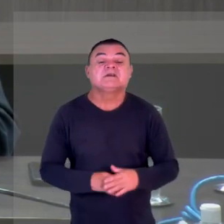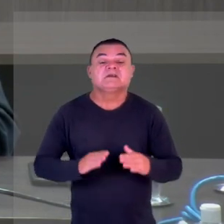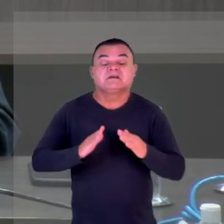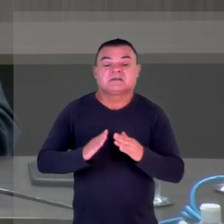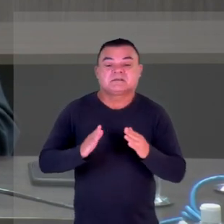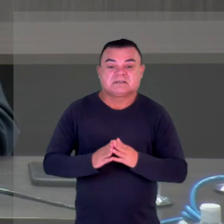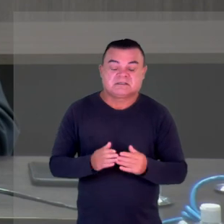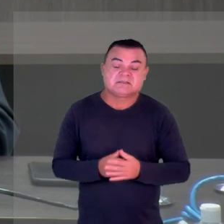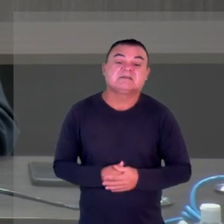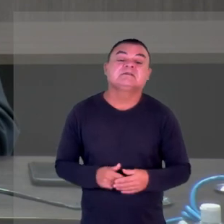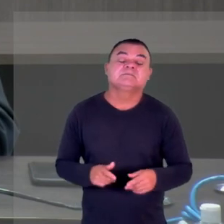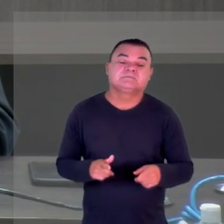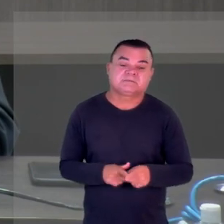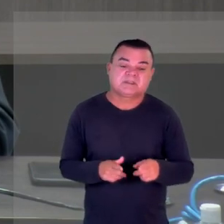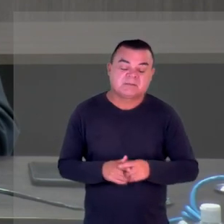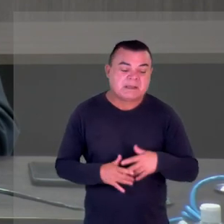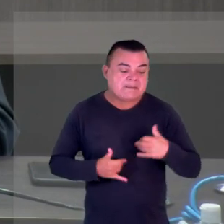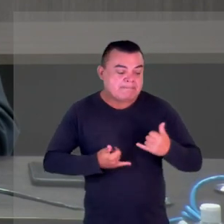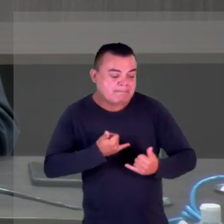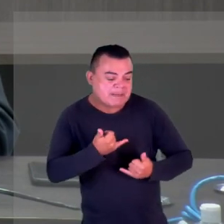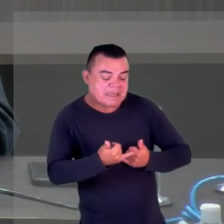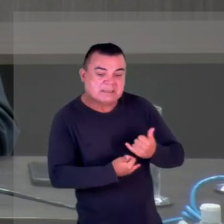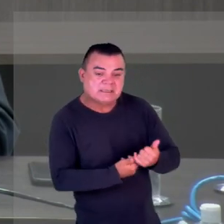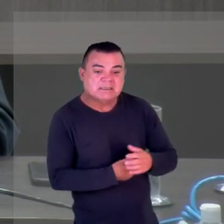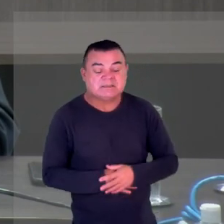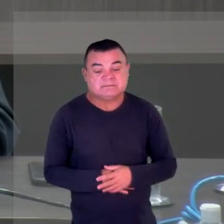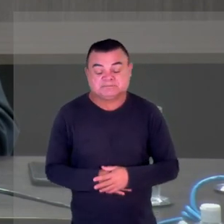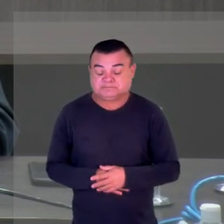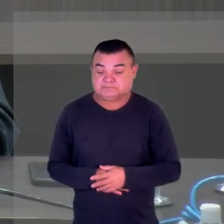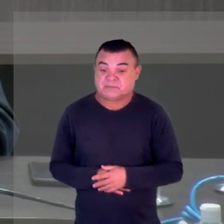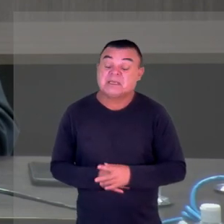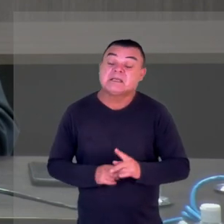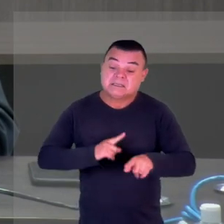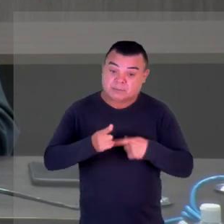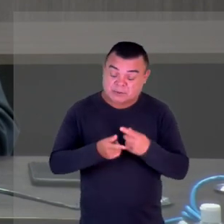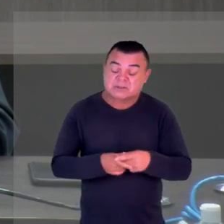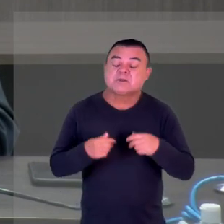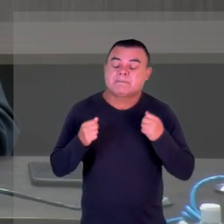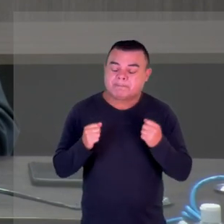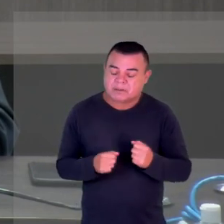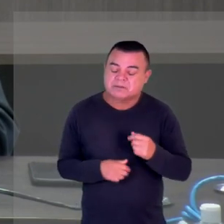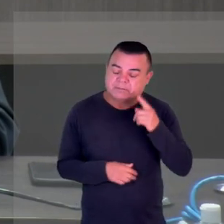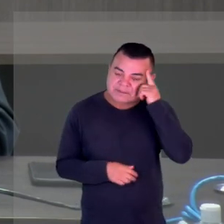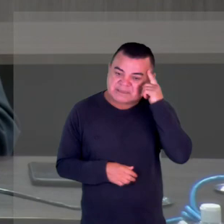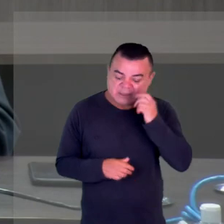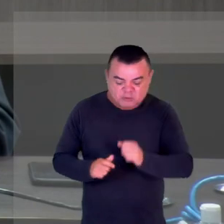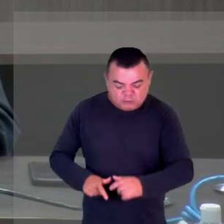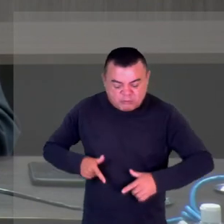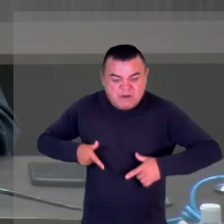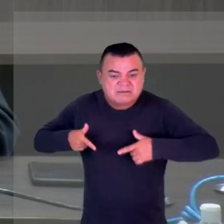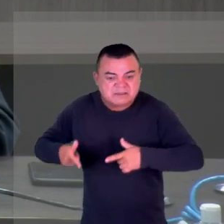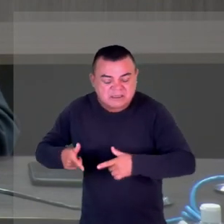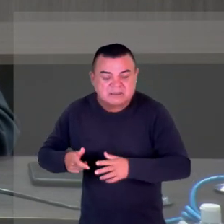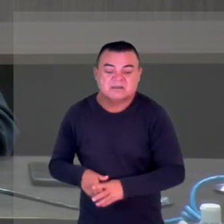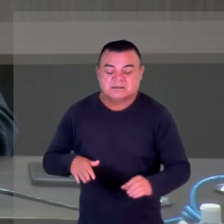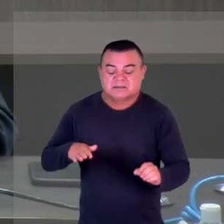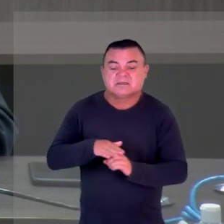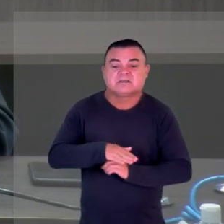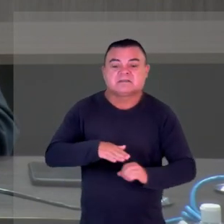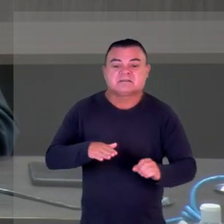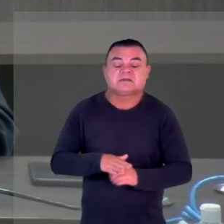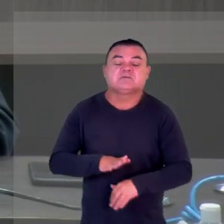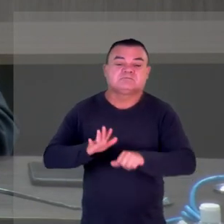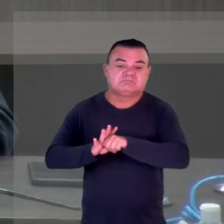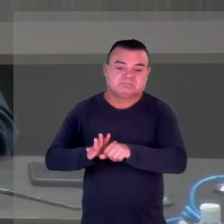pode pensar em combater criminalidade organizada eu queria dizer que este trabalho é importantíssimo